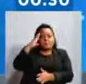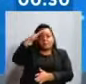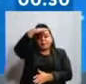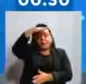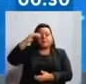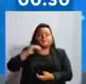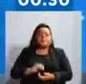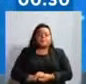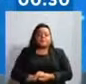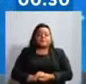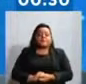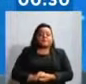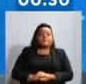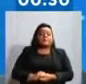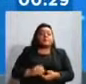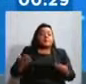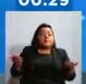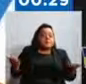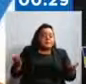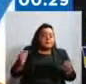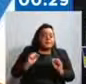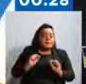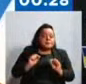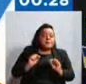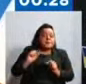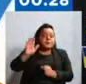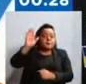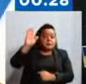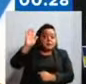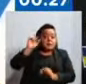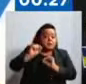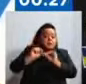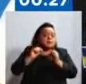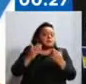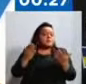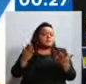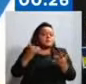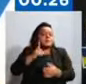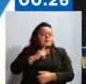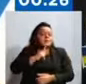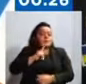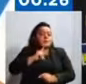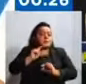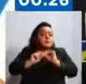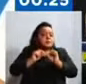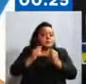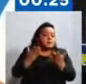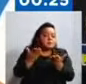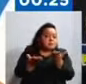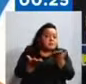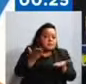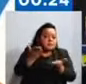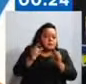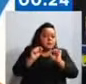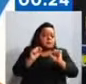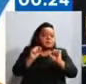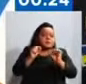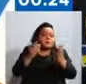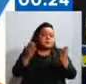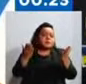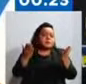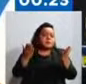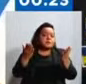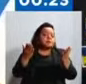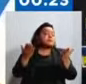Pode perguntar, candidato. Candidato, o que é o senhor tem aí para incentivar, incentivos